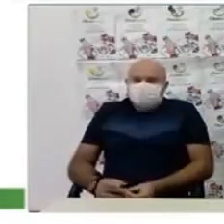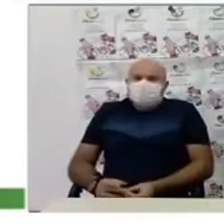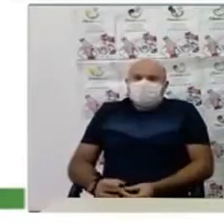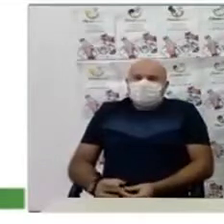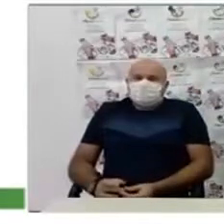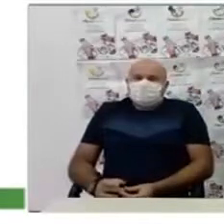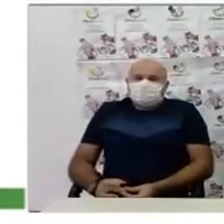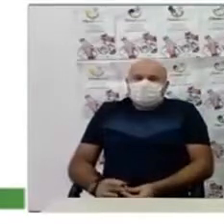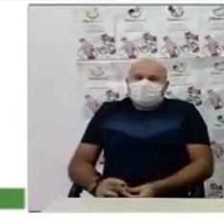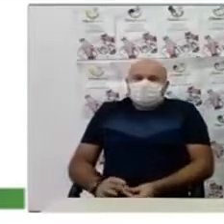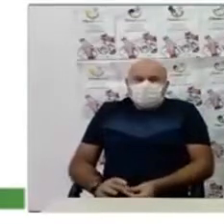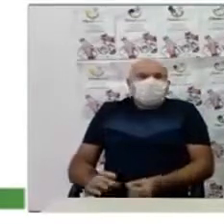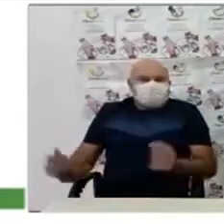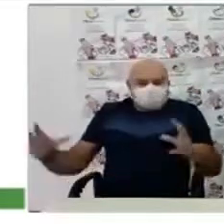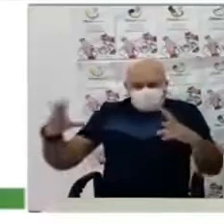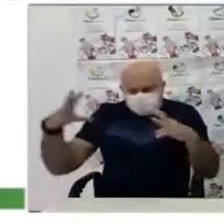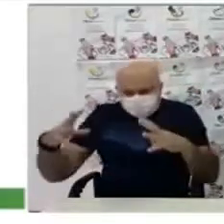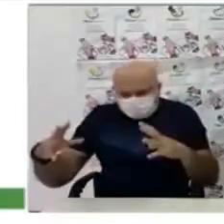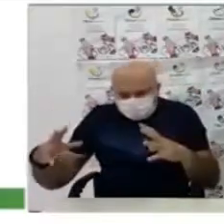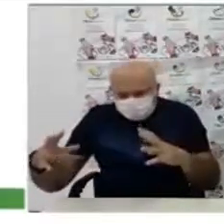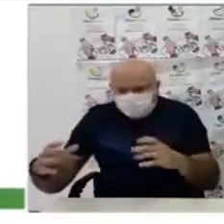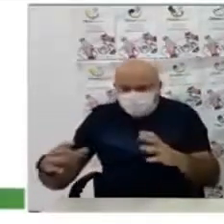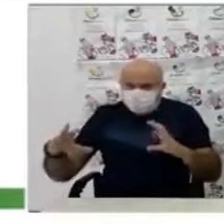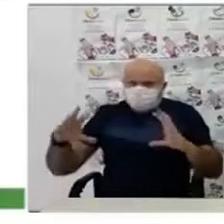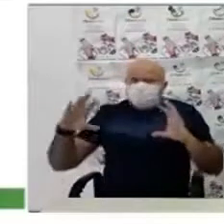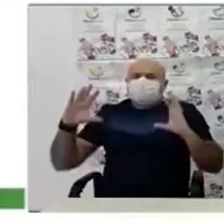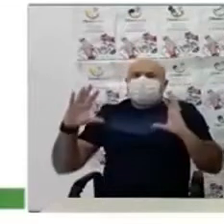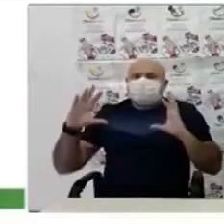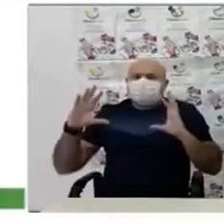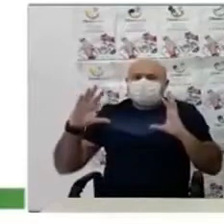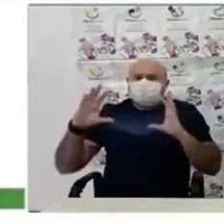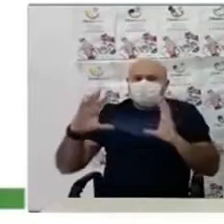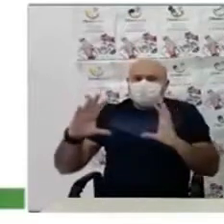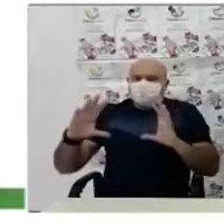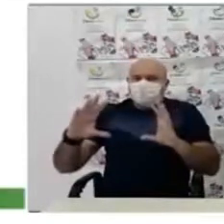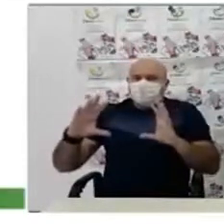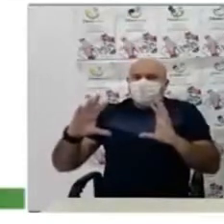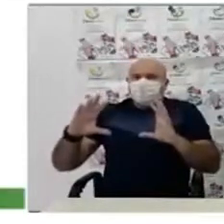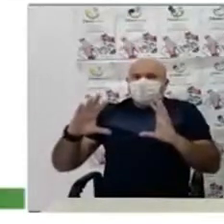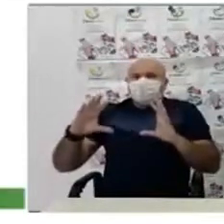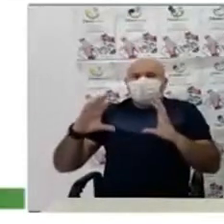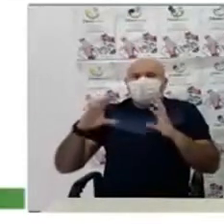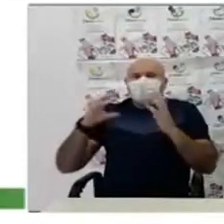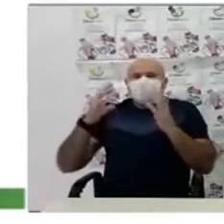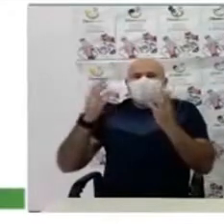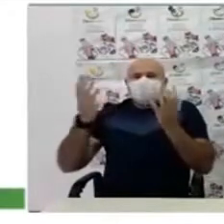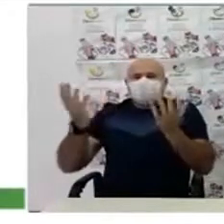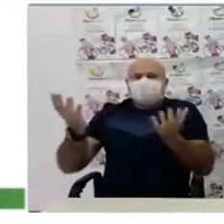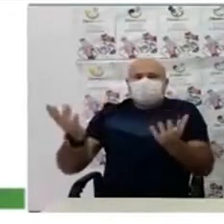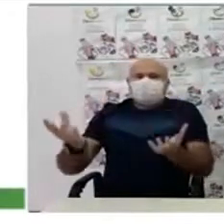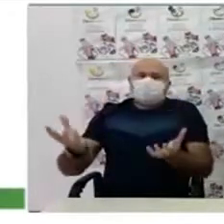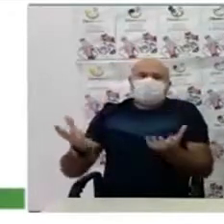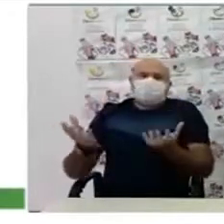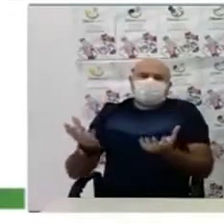e fica energia constante, né? Aí exatamente foi aí que Bohr justificou a existência